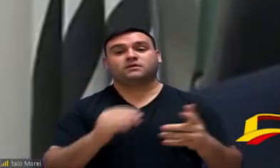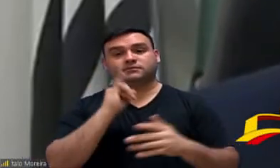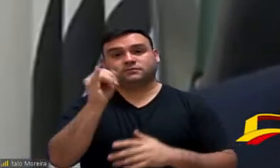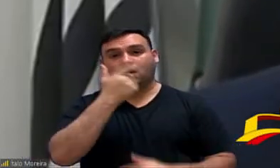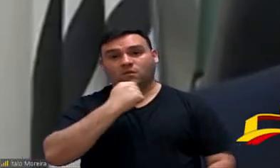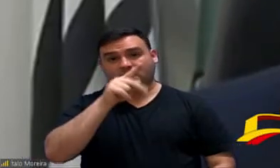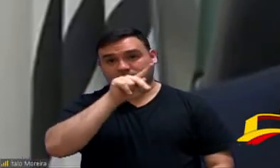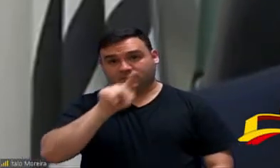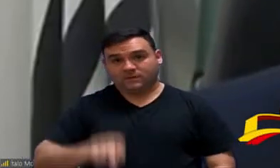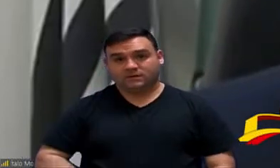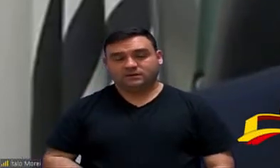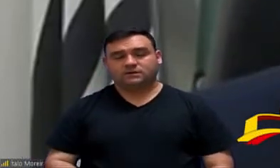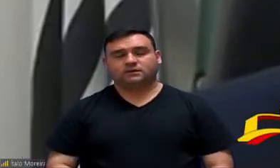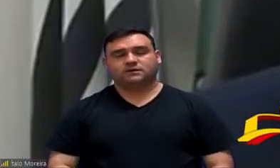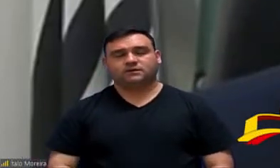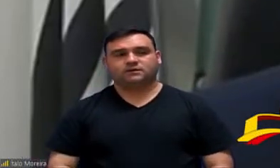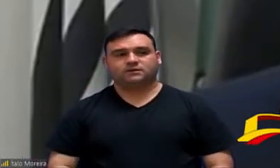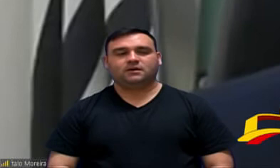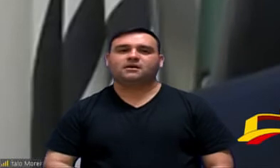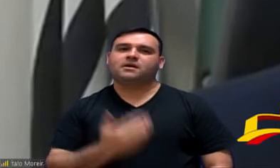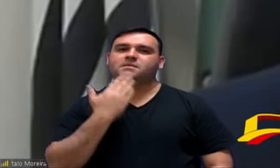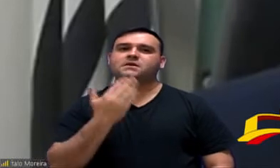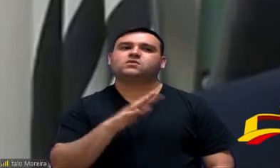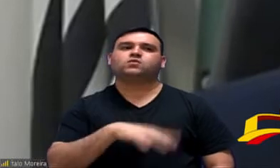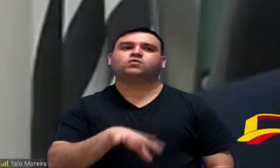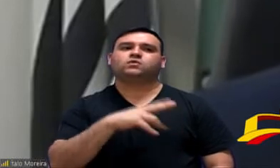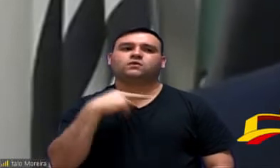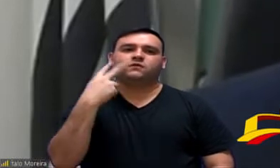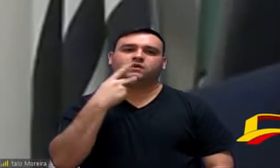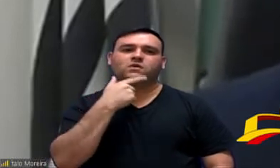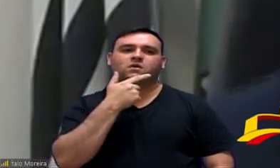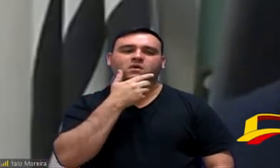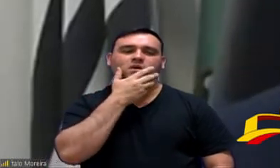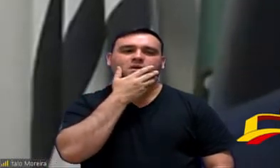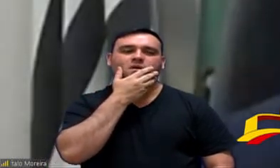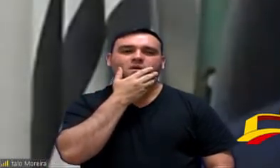presidente, peço aos vereadores,